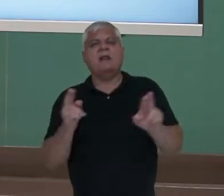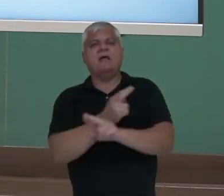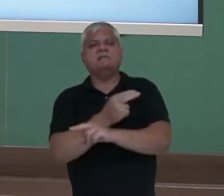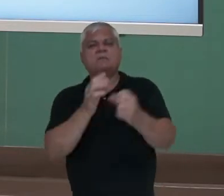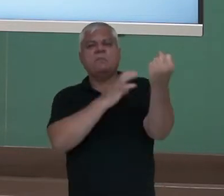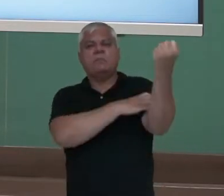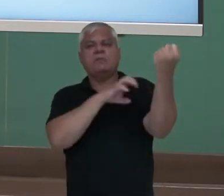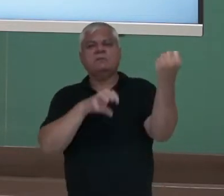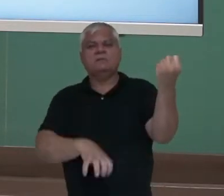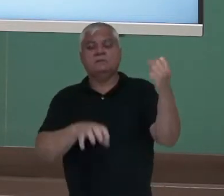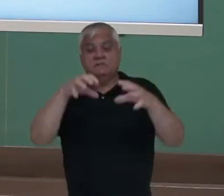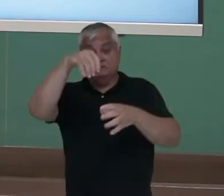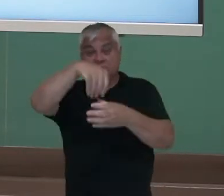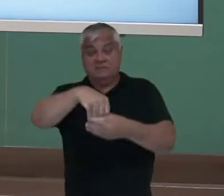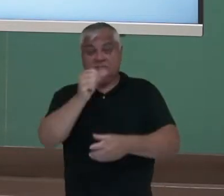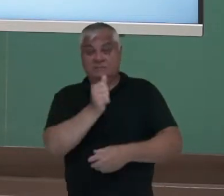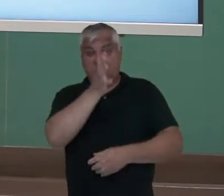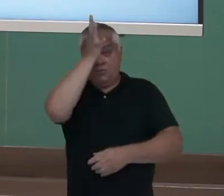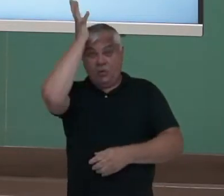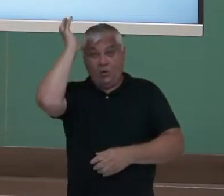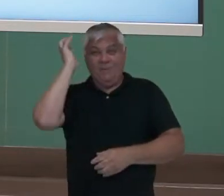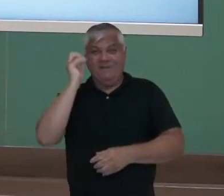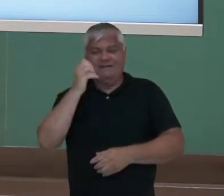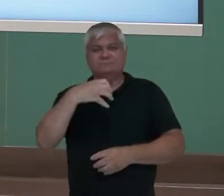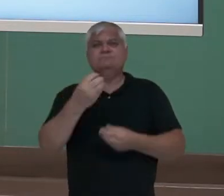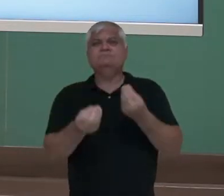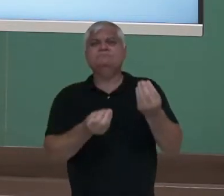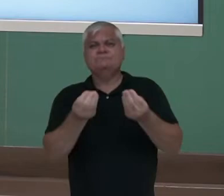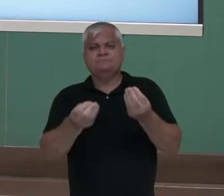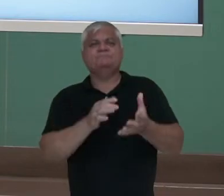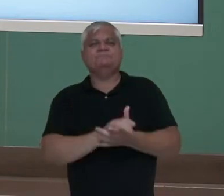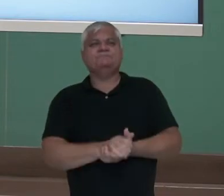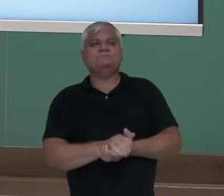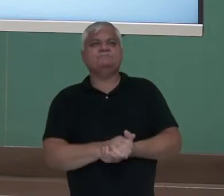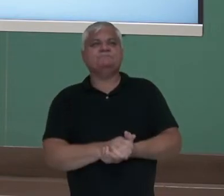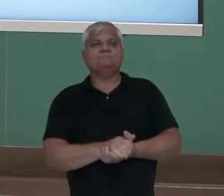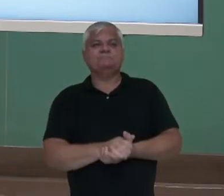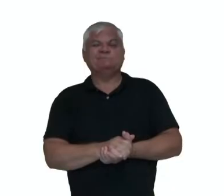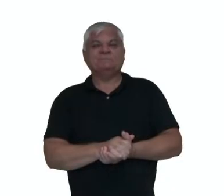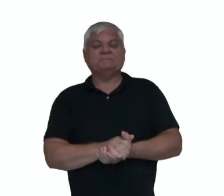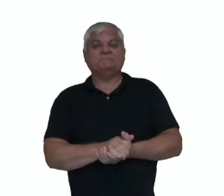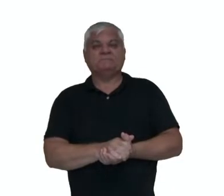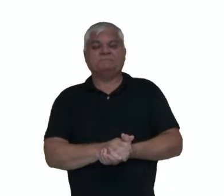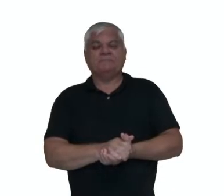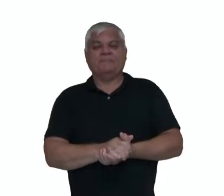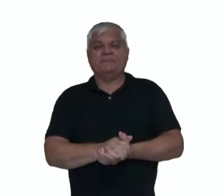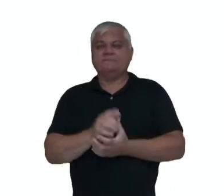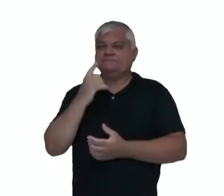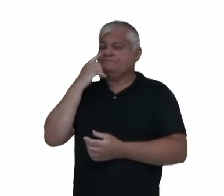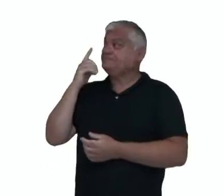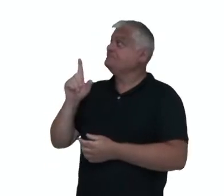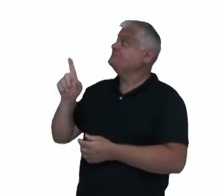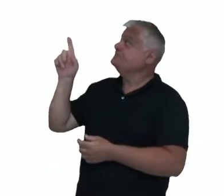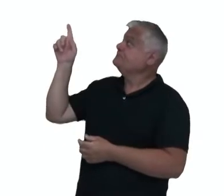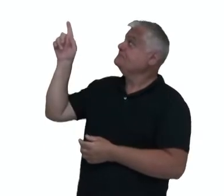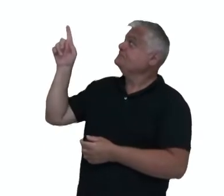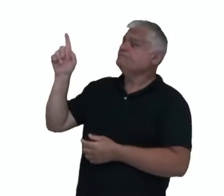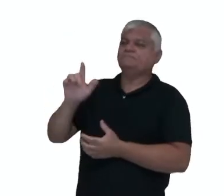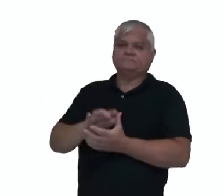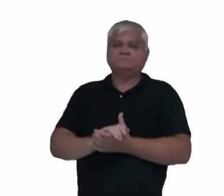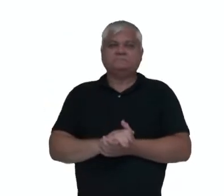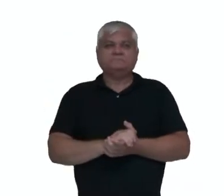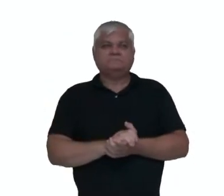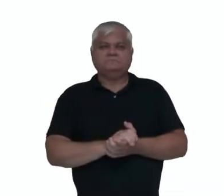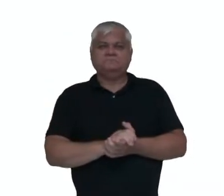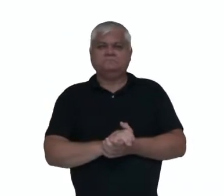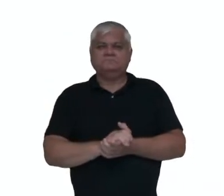poder no Império Romano. Então, é isso que a gente vai conversar sobre hoje, não é? Olha só, pessoal, quando você vê essa